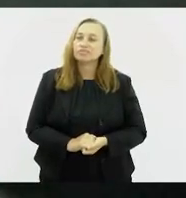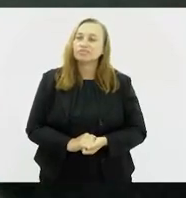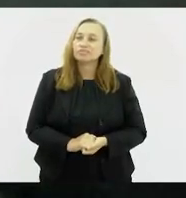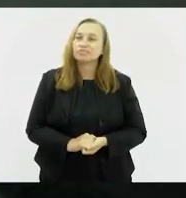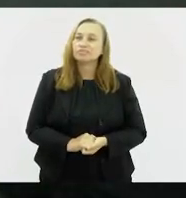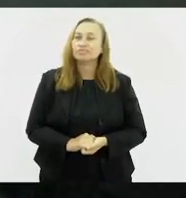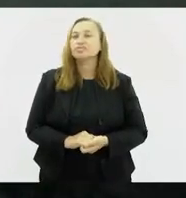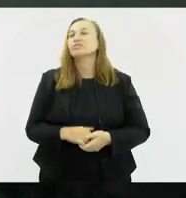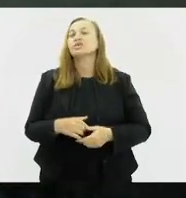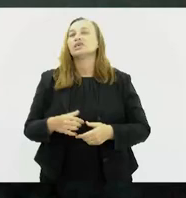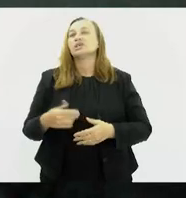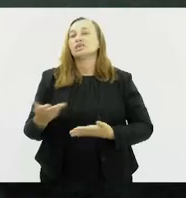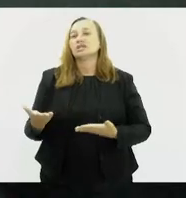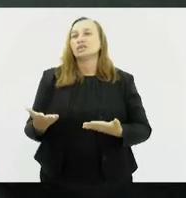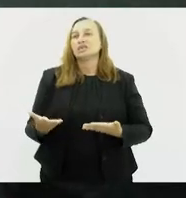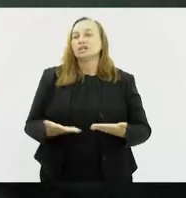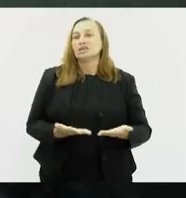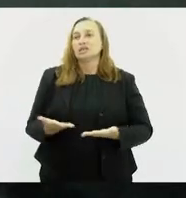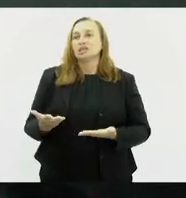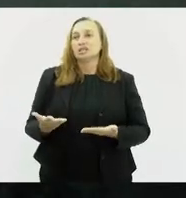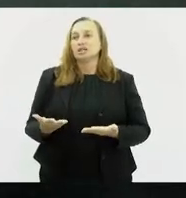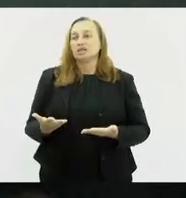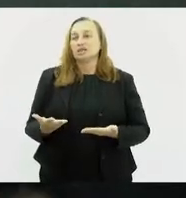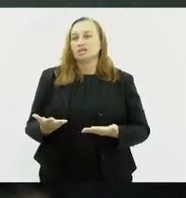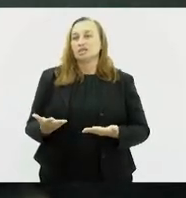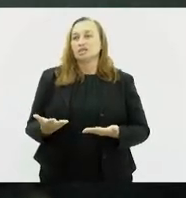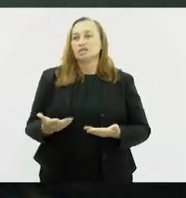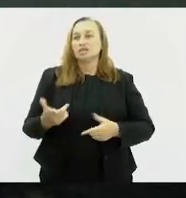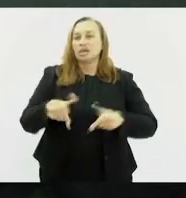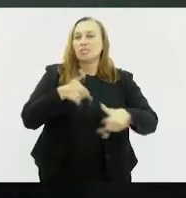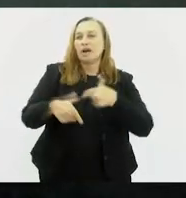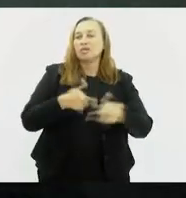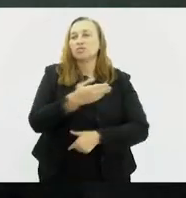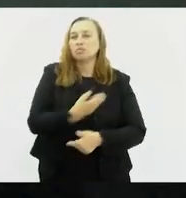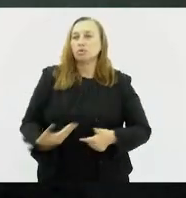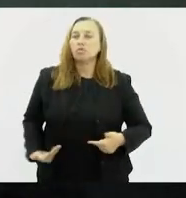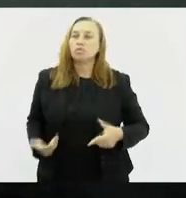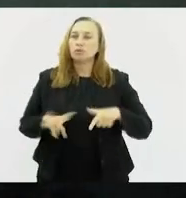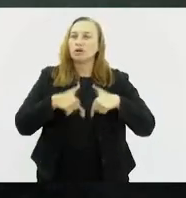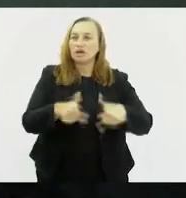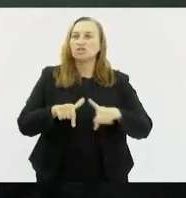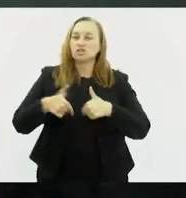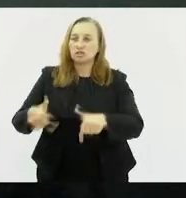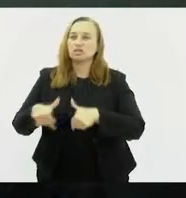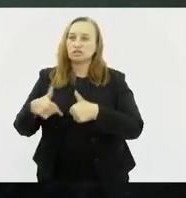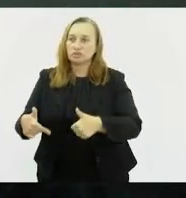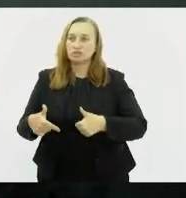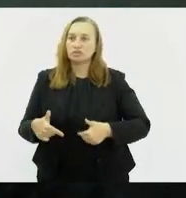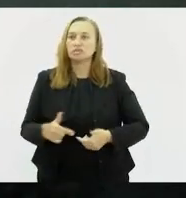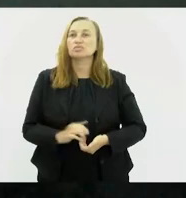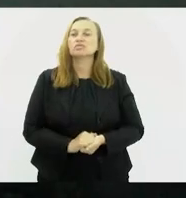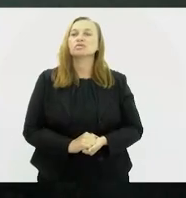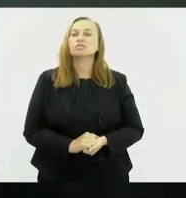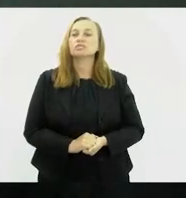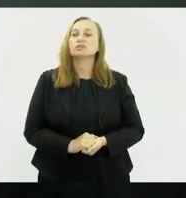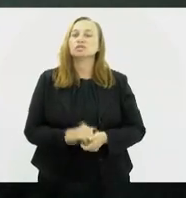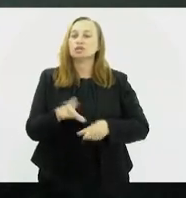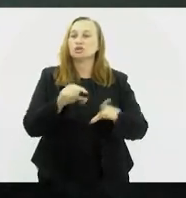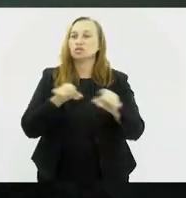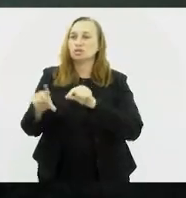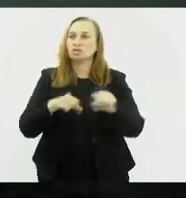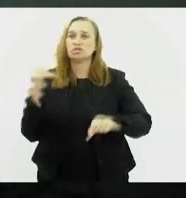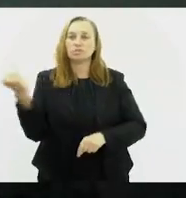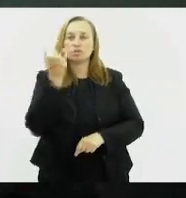fazendo o seu papel, está botando o sujeito que vai ser o beneficiário disso no meio dessas decisões. Isso é